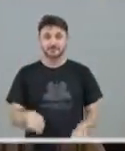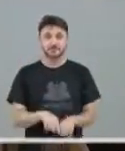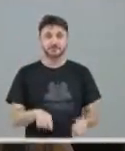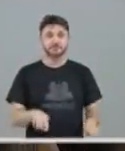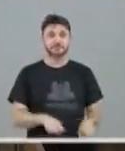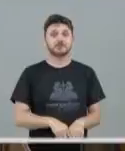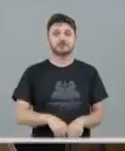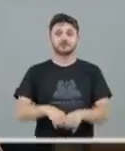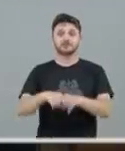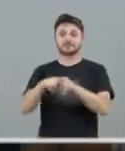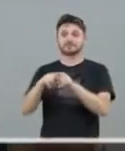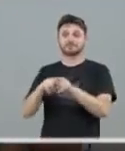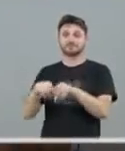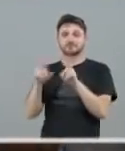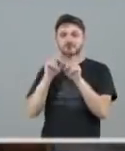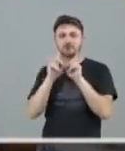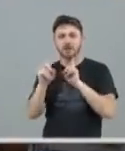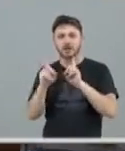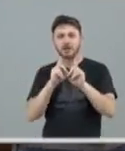ouça mais.